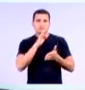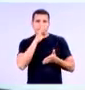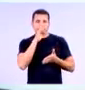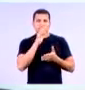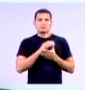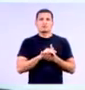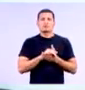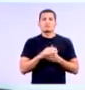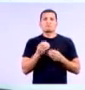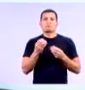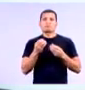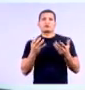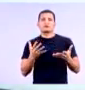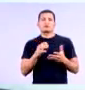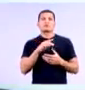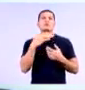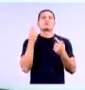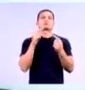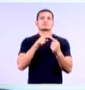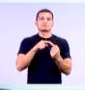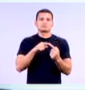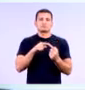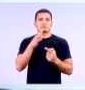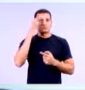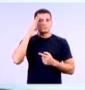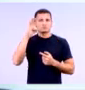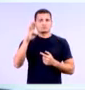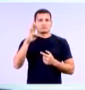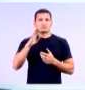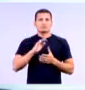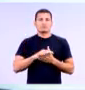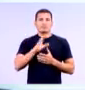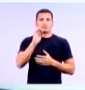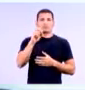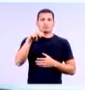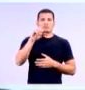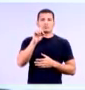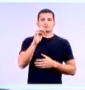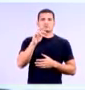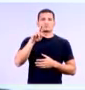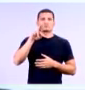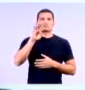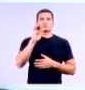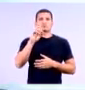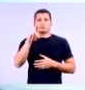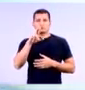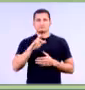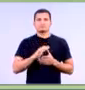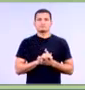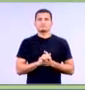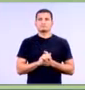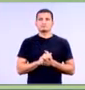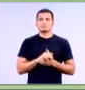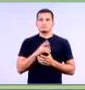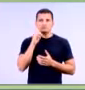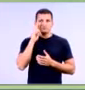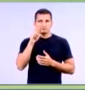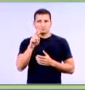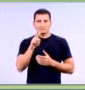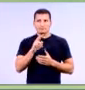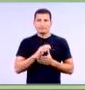final das contas, qual é o objetivo principal de um construtor? Olha aqui. O